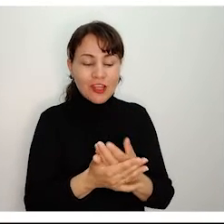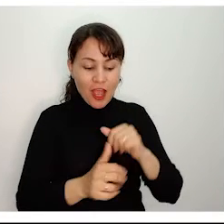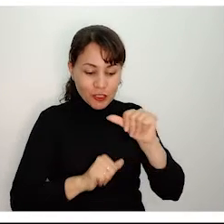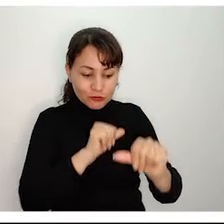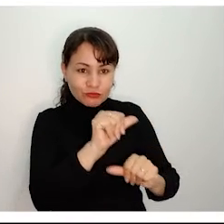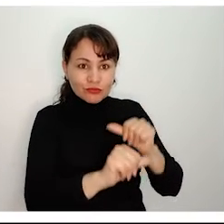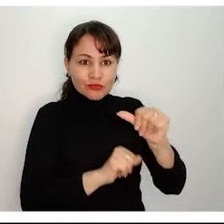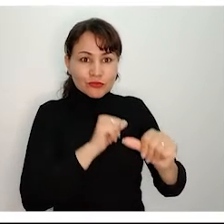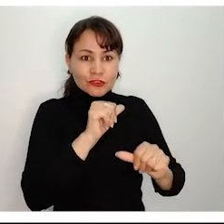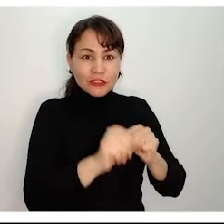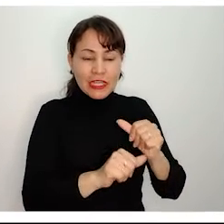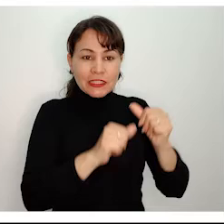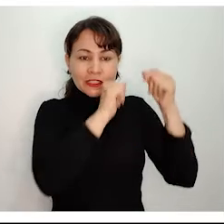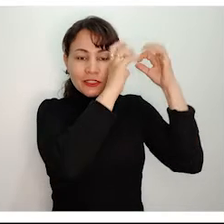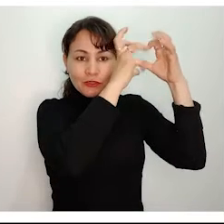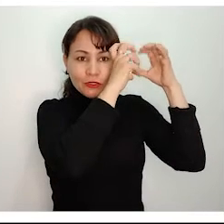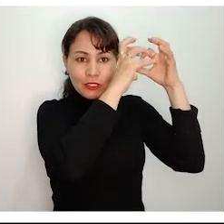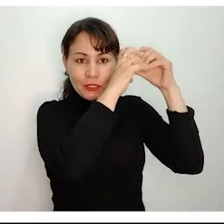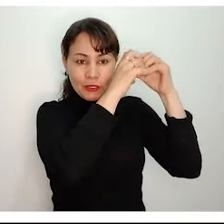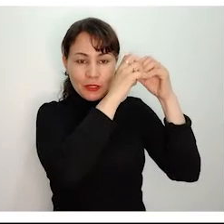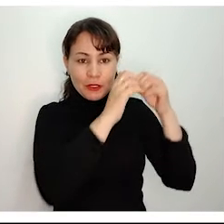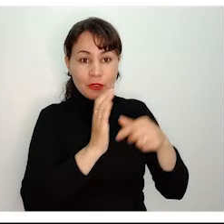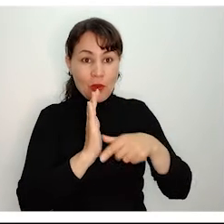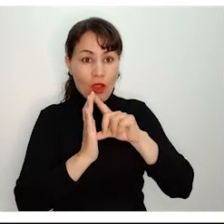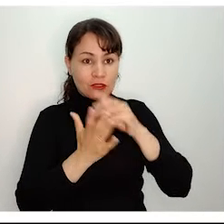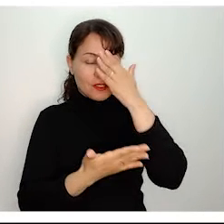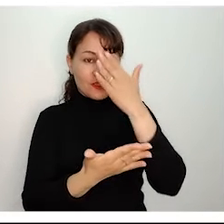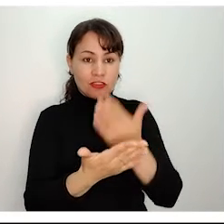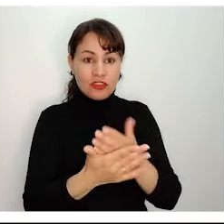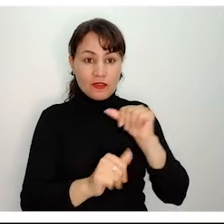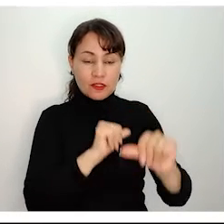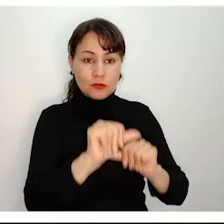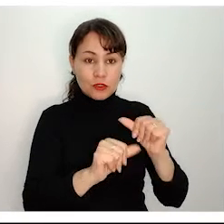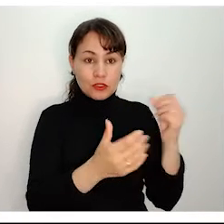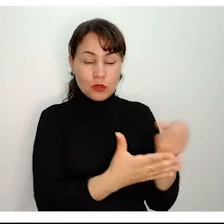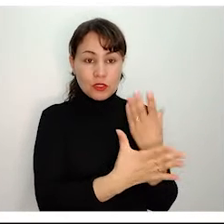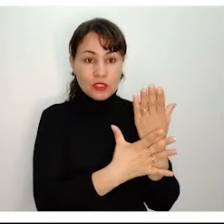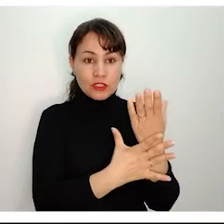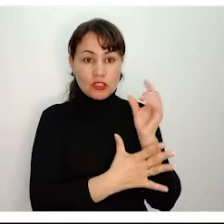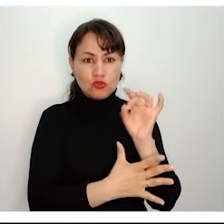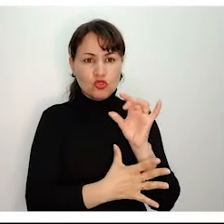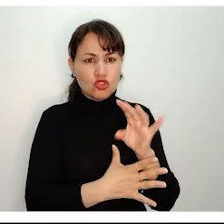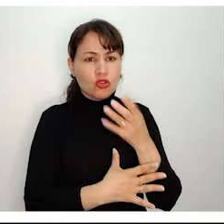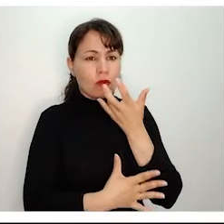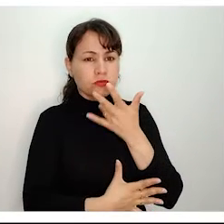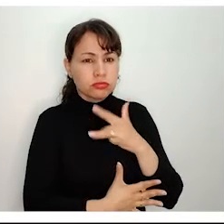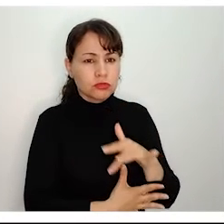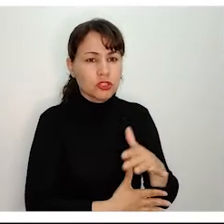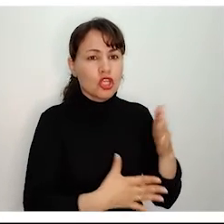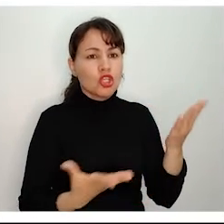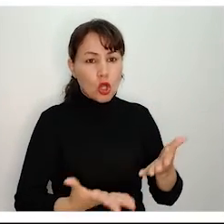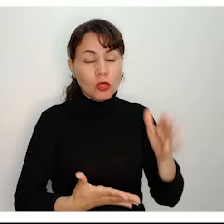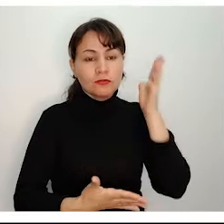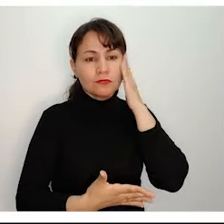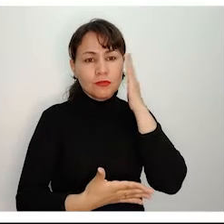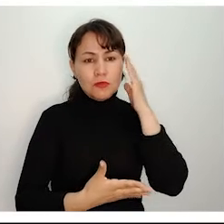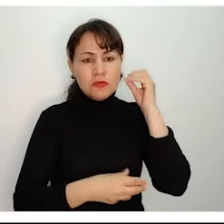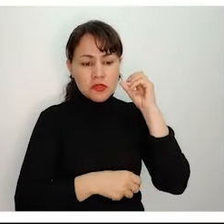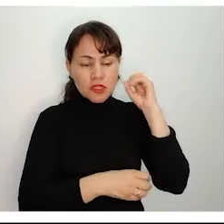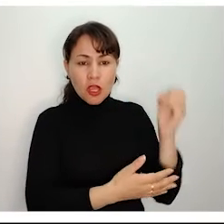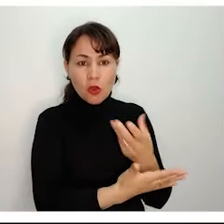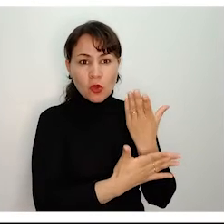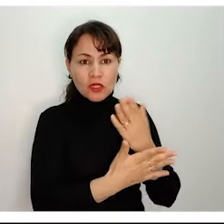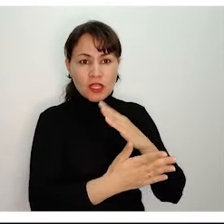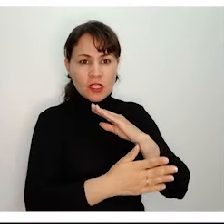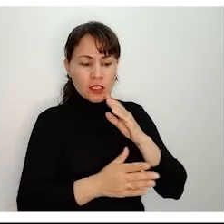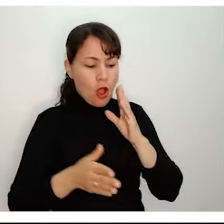essa mudança dentro do encéfalo. Antes se acreditava que essas mudanças aconteciam somente na infância e hoje nós